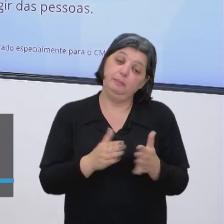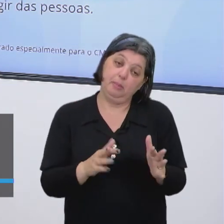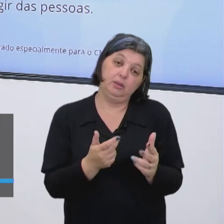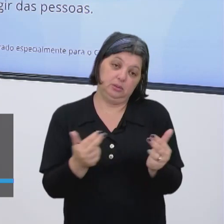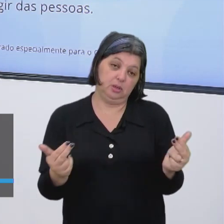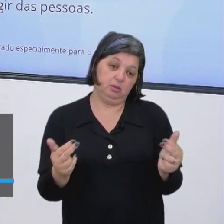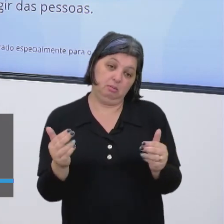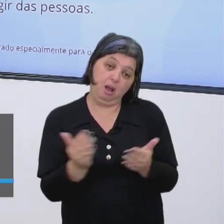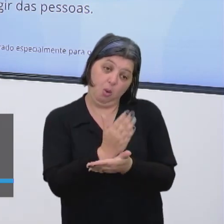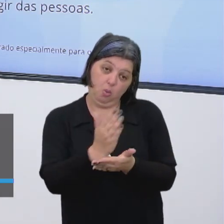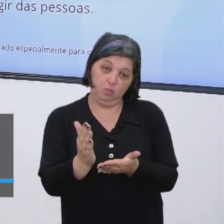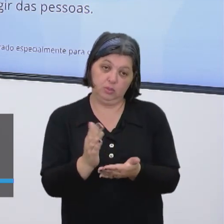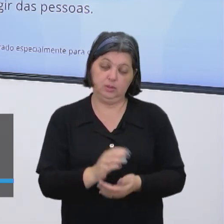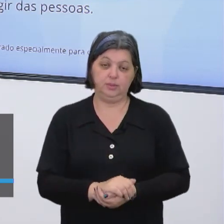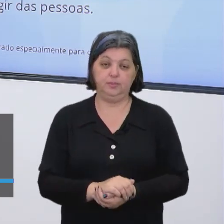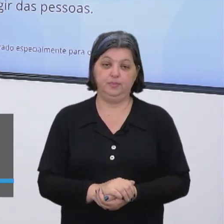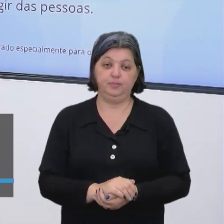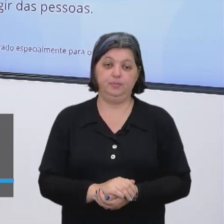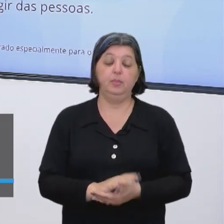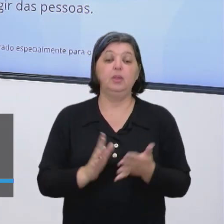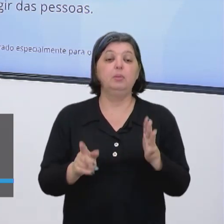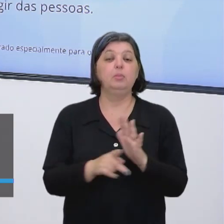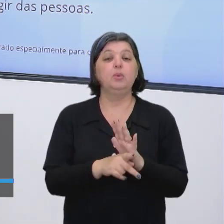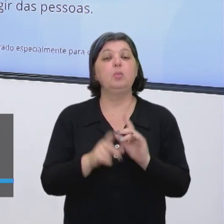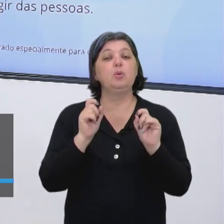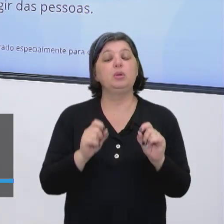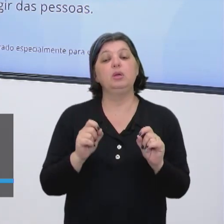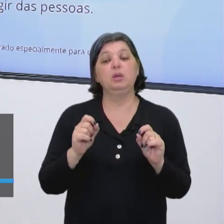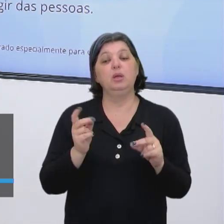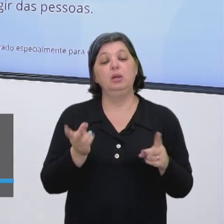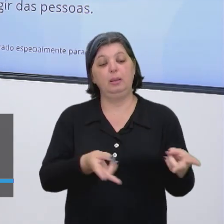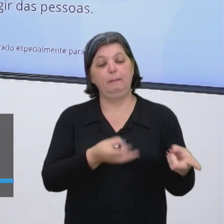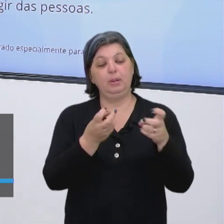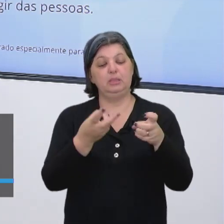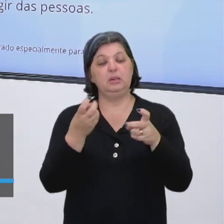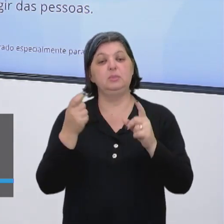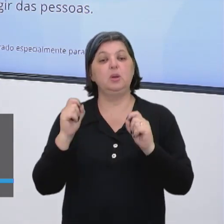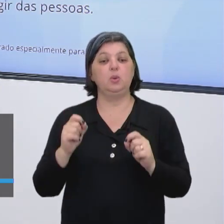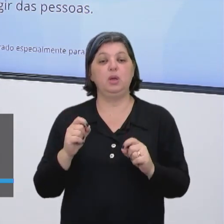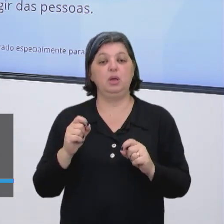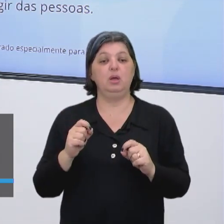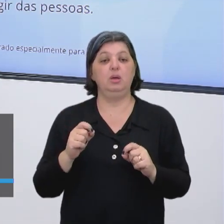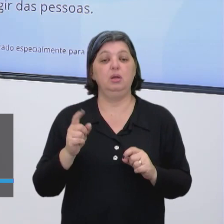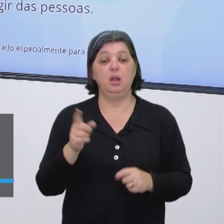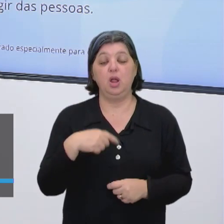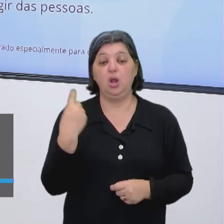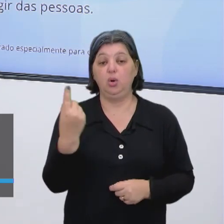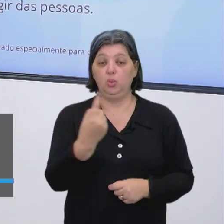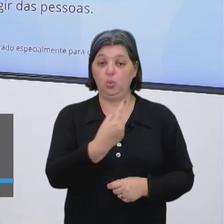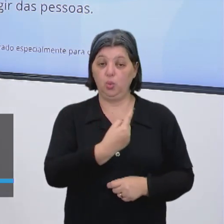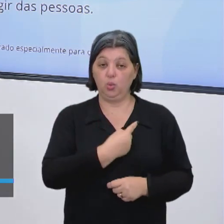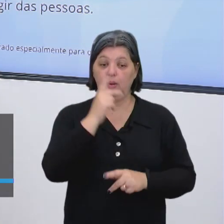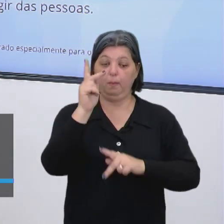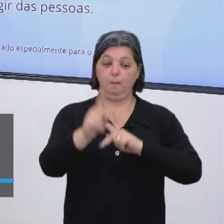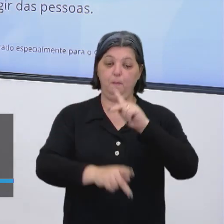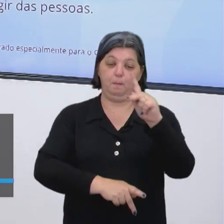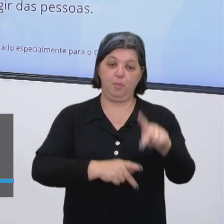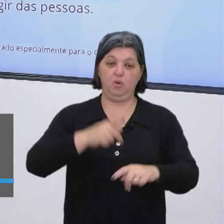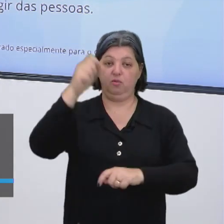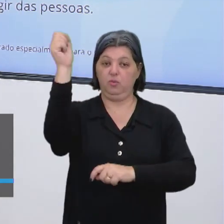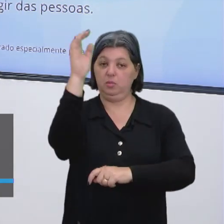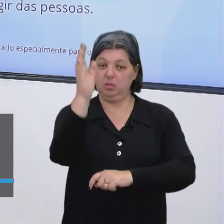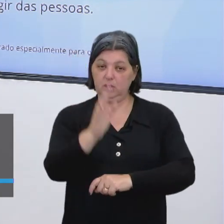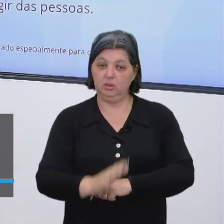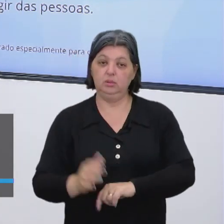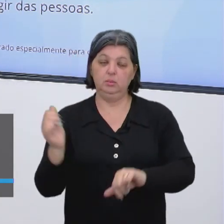né? E quando a gente está falando da assimilação, a gente está falando sobre o processo enquanto nós, povo brasileiro,